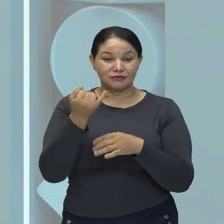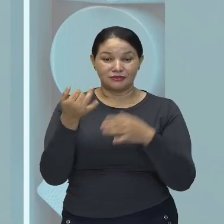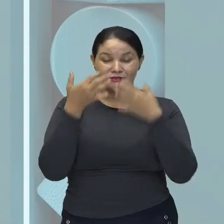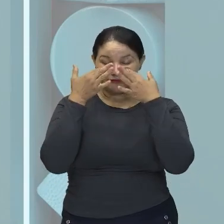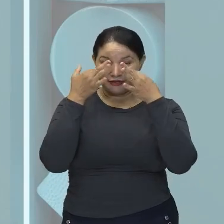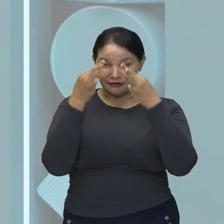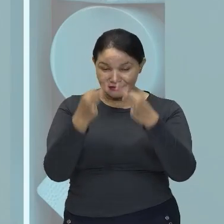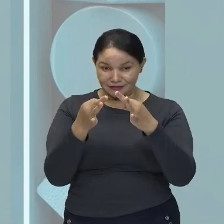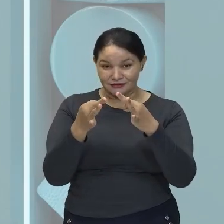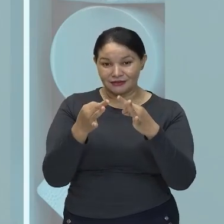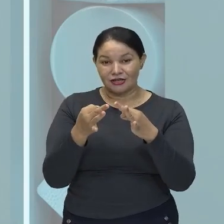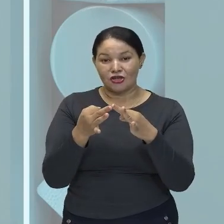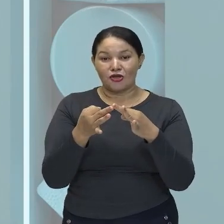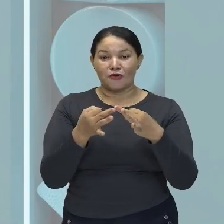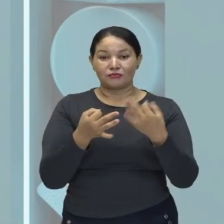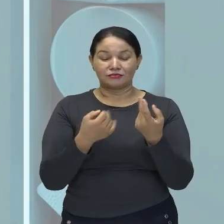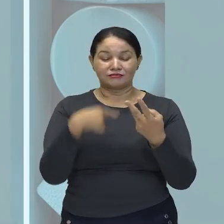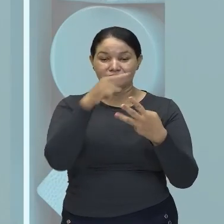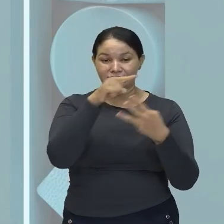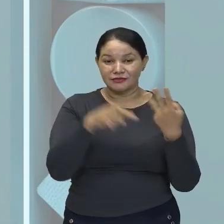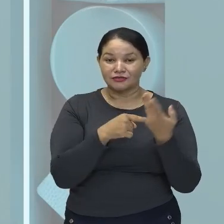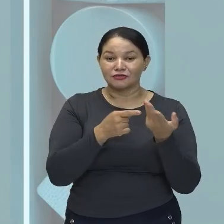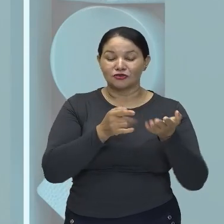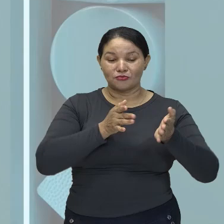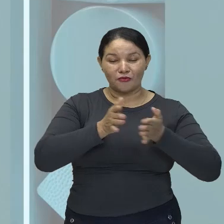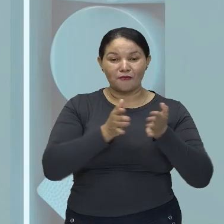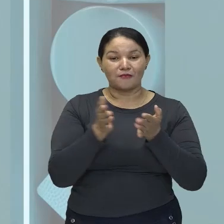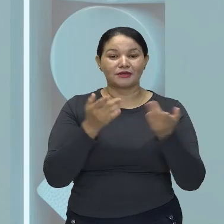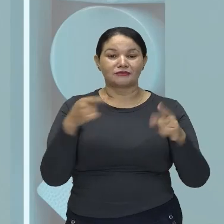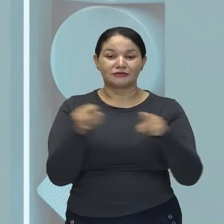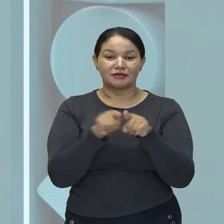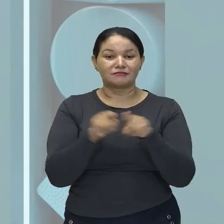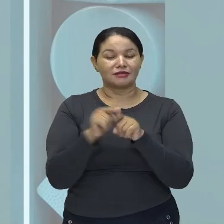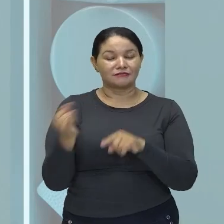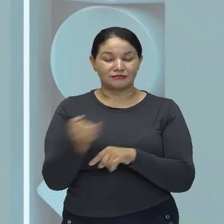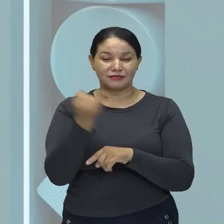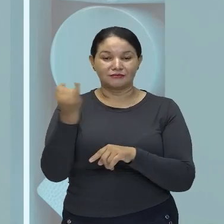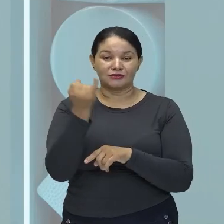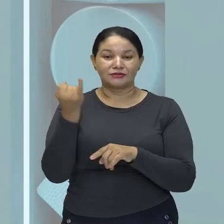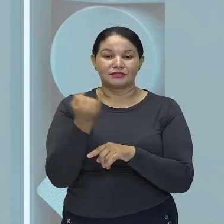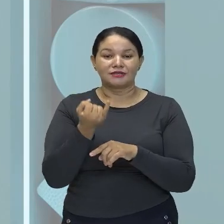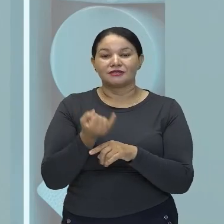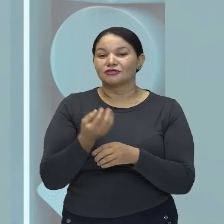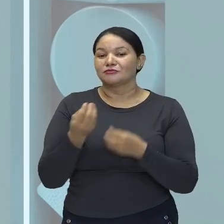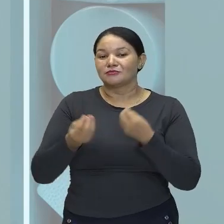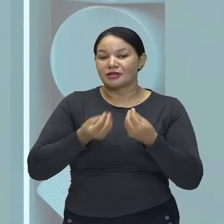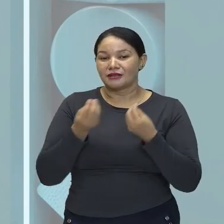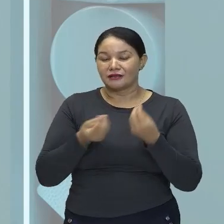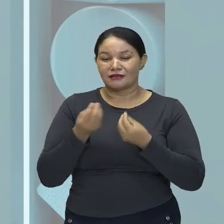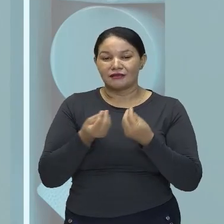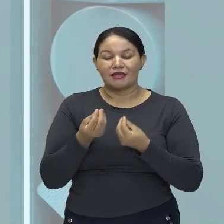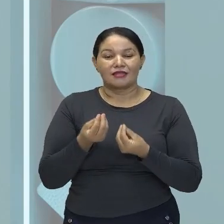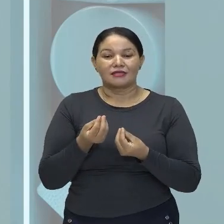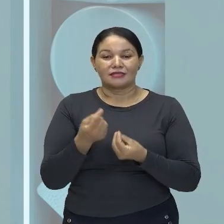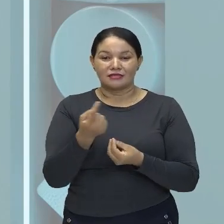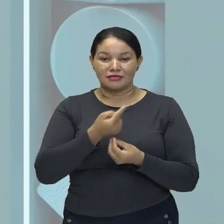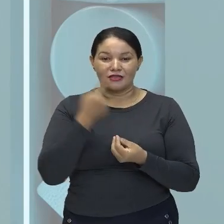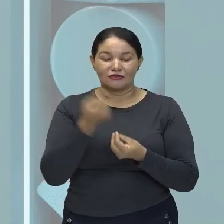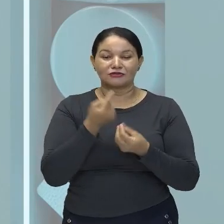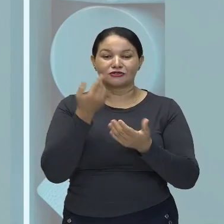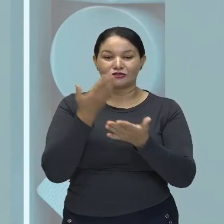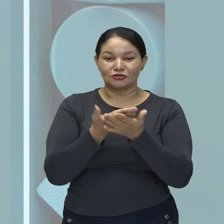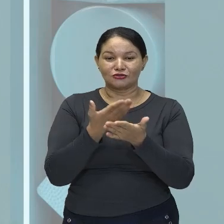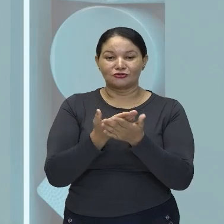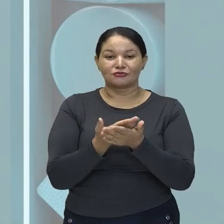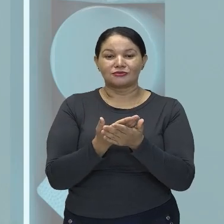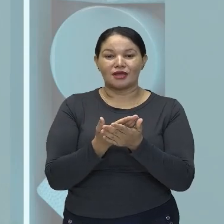nesses movimentos, nessas vanguardas culturais, porque elas serão importantes para a gente quando começarmos a estudar